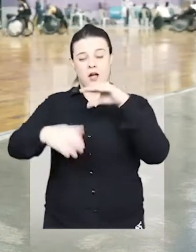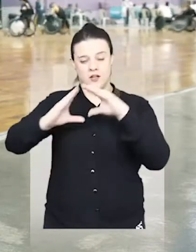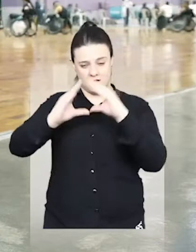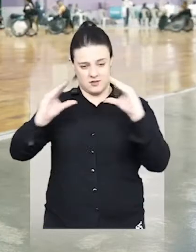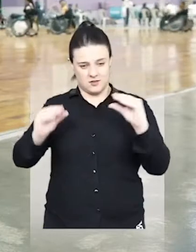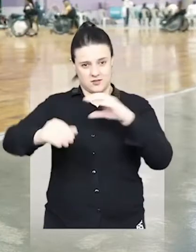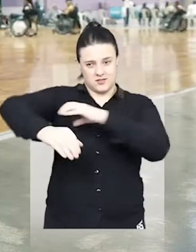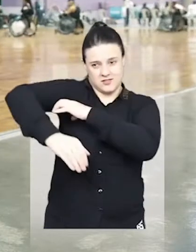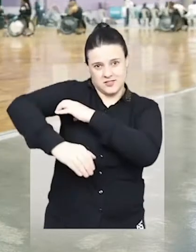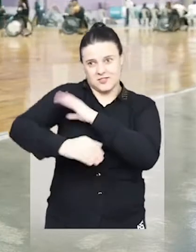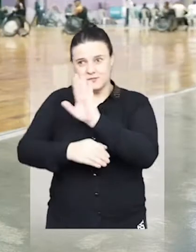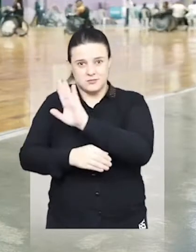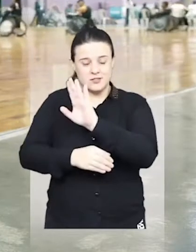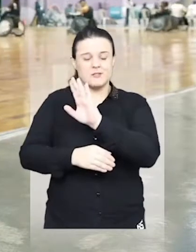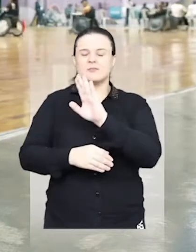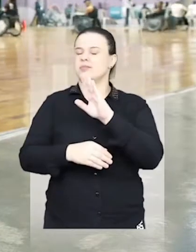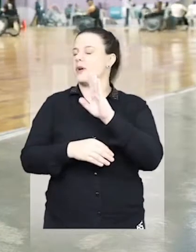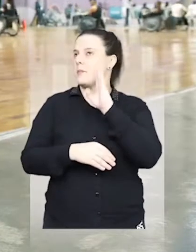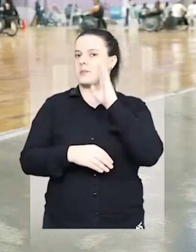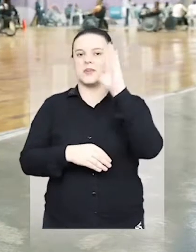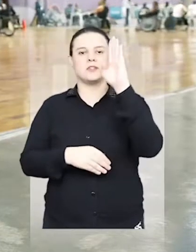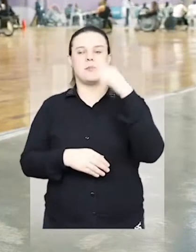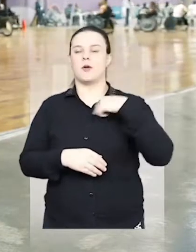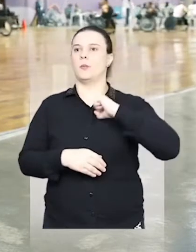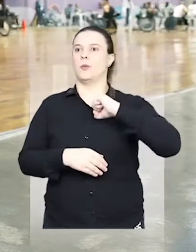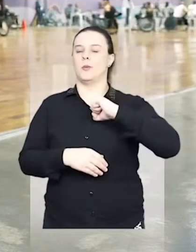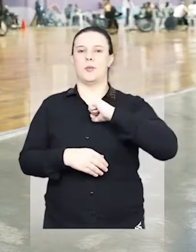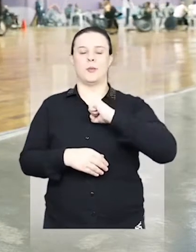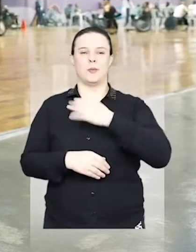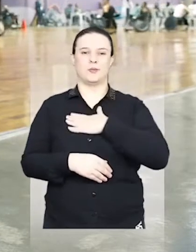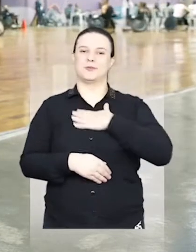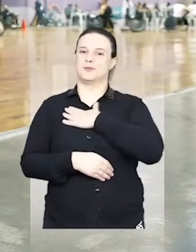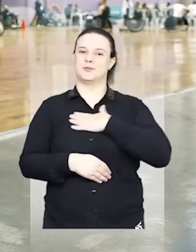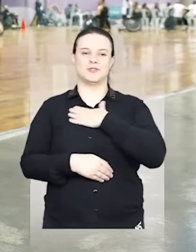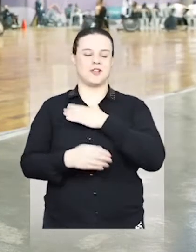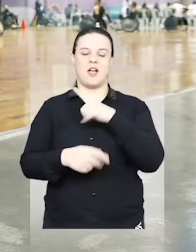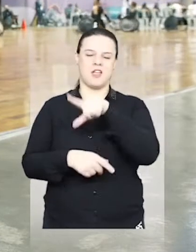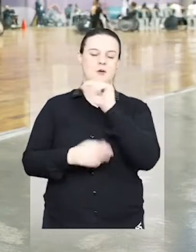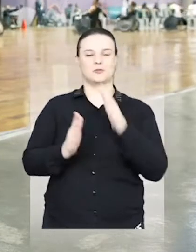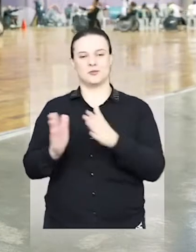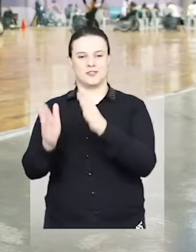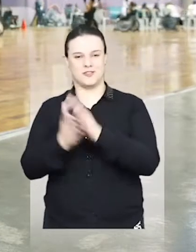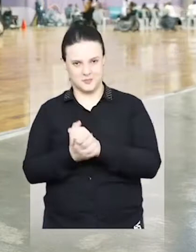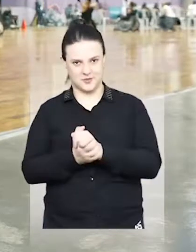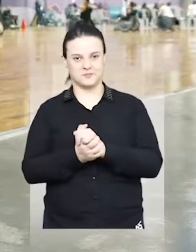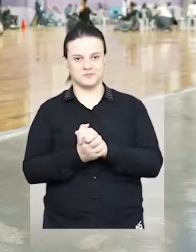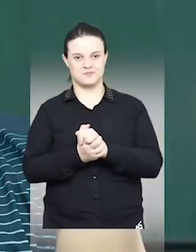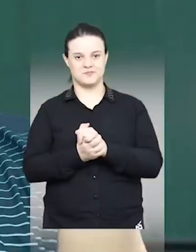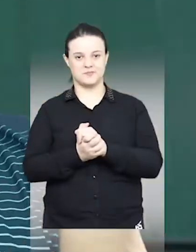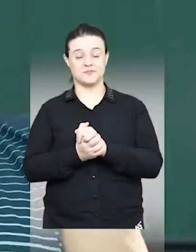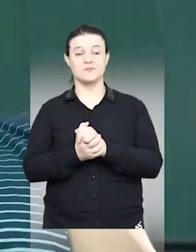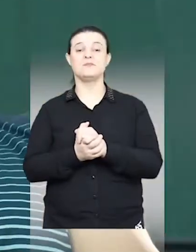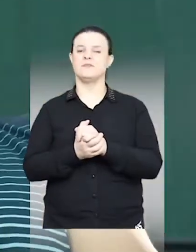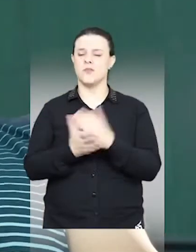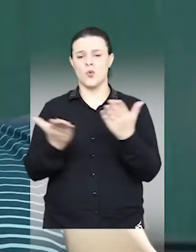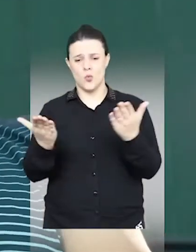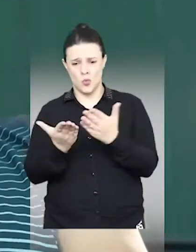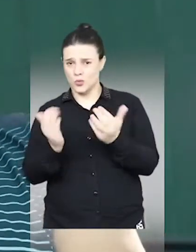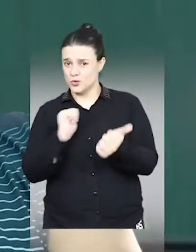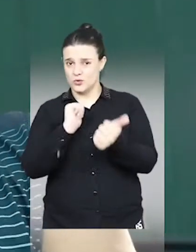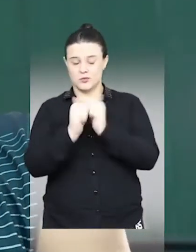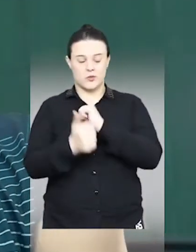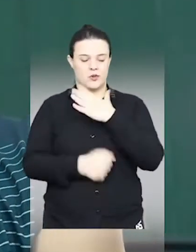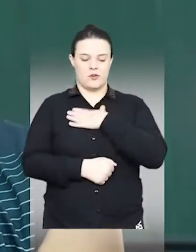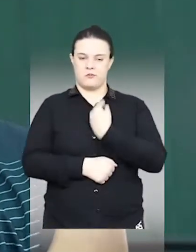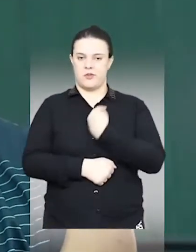rugby que fez meu coração vibrar, assim, foi o caminho que eu escolhi. José Gino. Hoje o